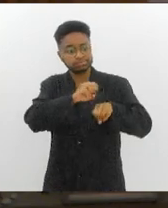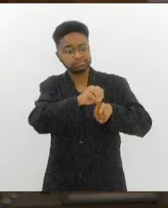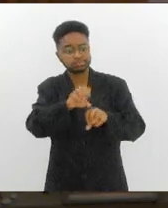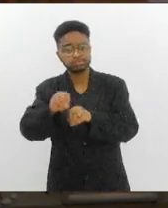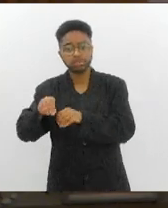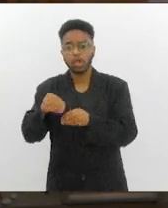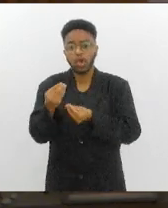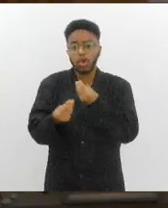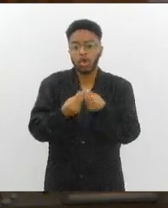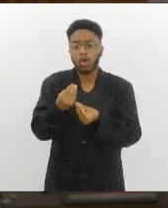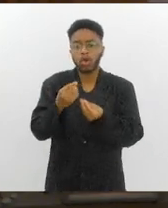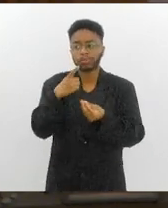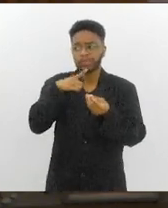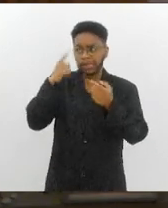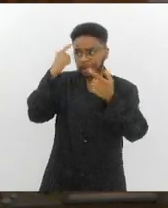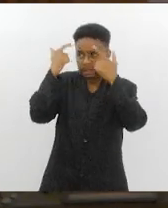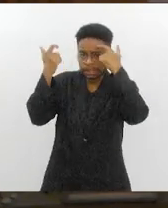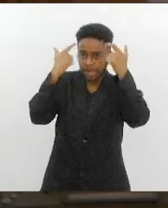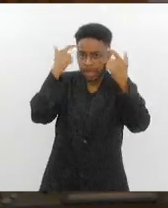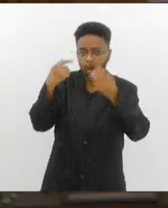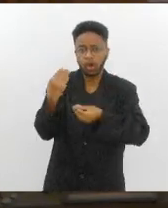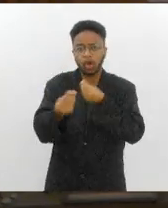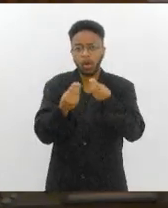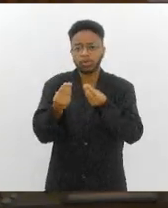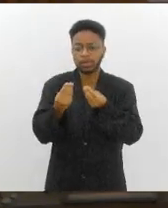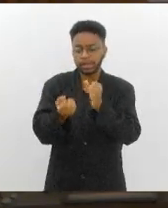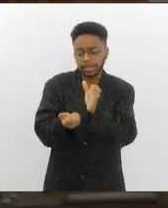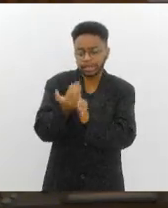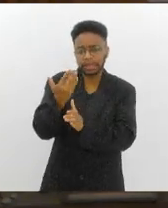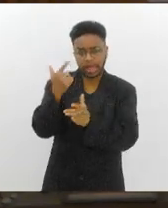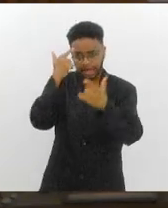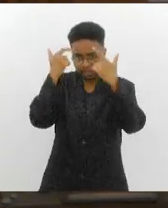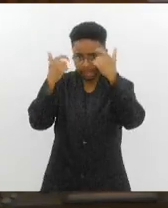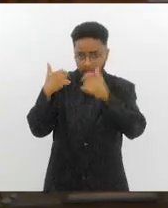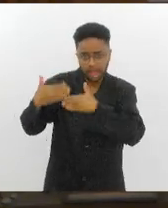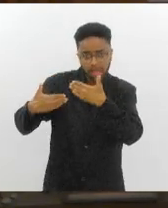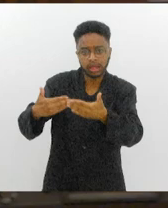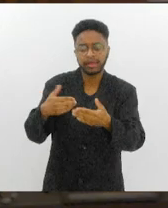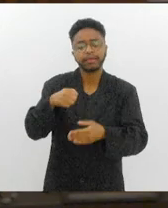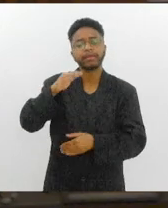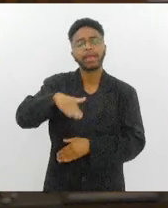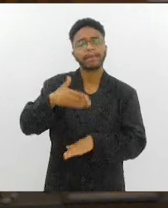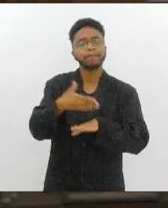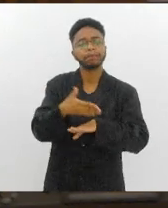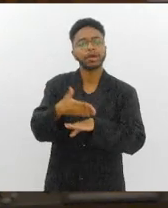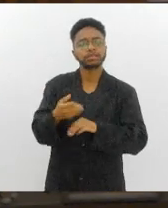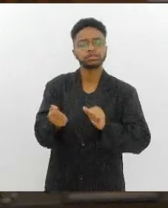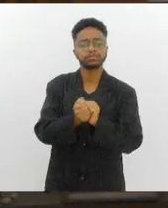você tem uma ideia, como você vai desenvolver essa ideia, quem vai participar dela.